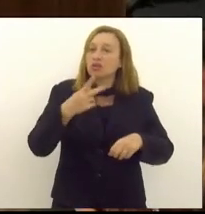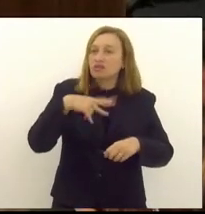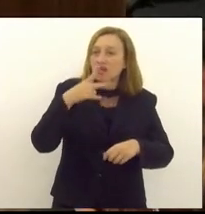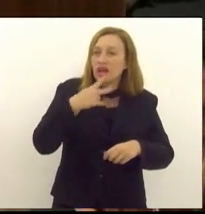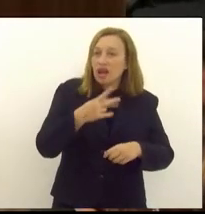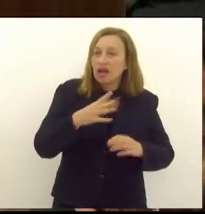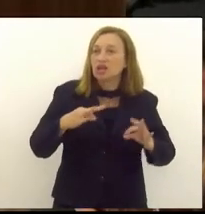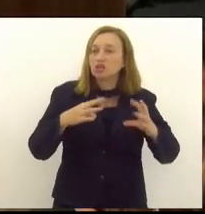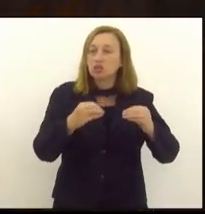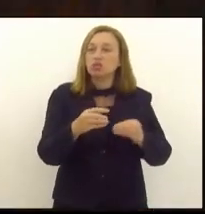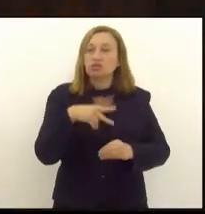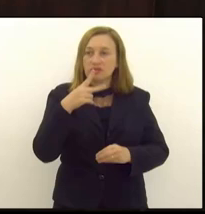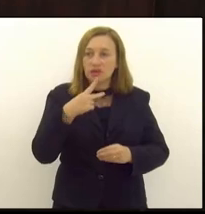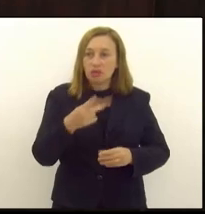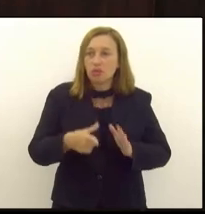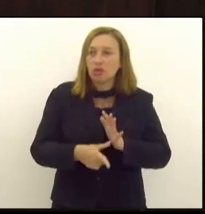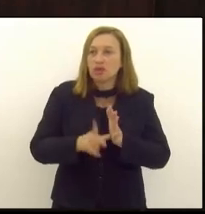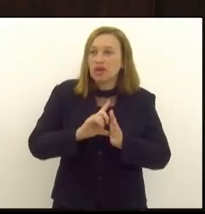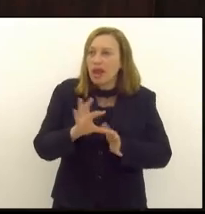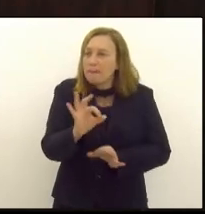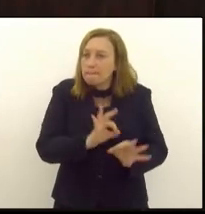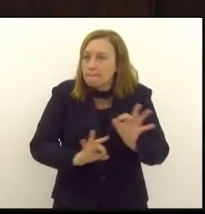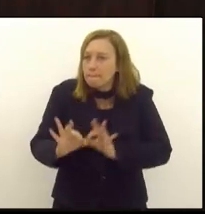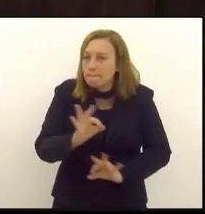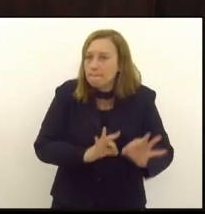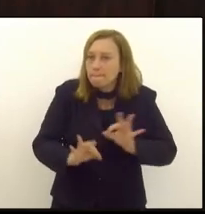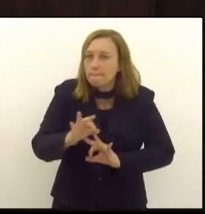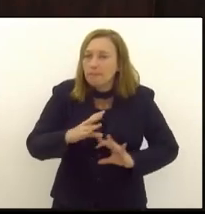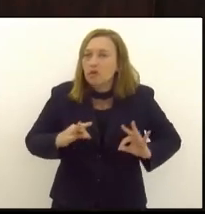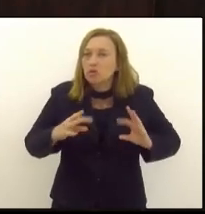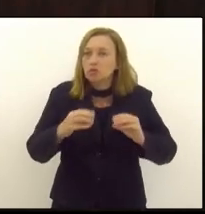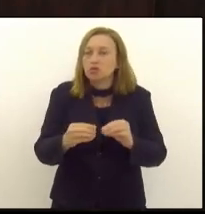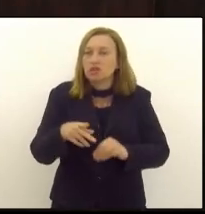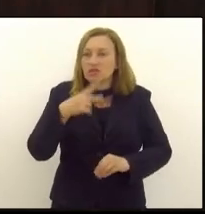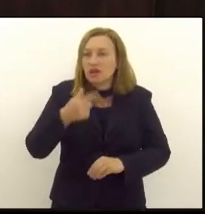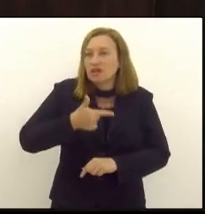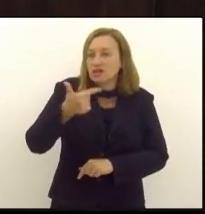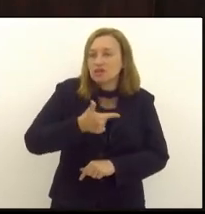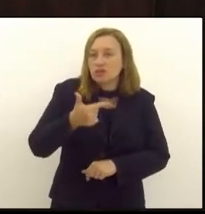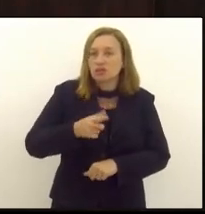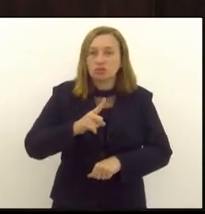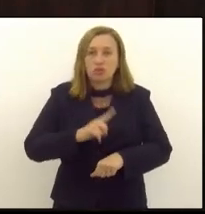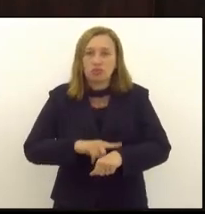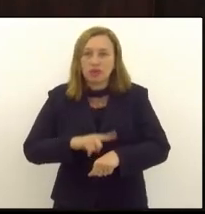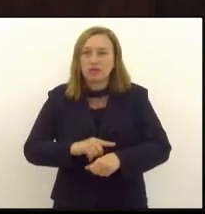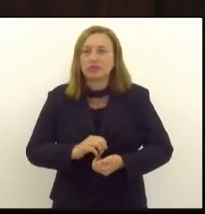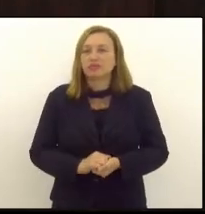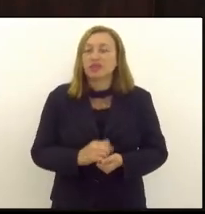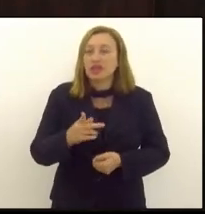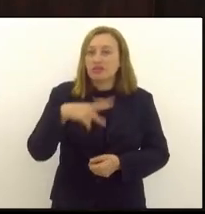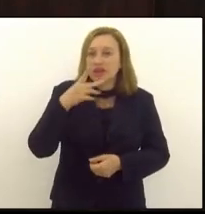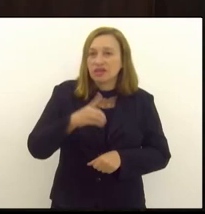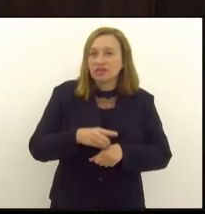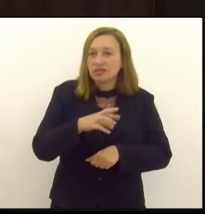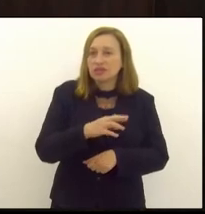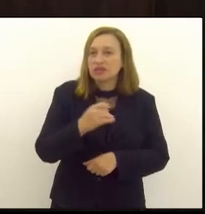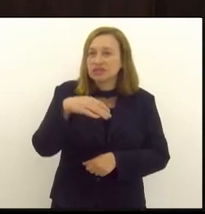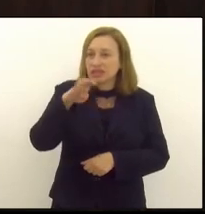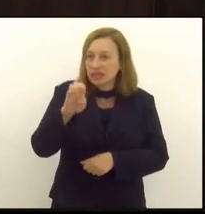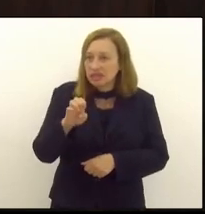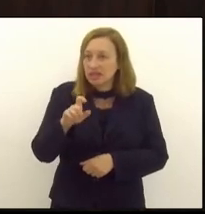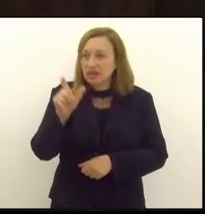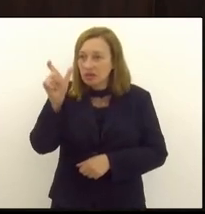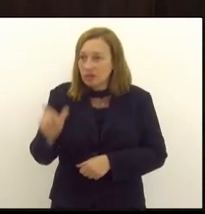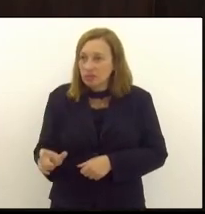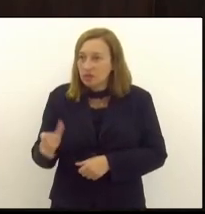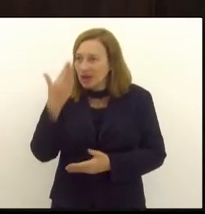daquilo que você coloca. Ela elabora o que a gente diz. Num segundo momento, de falar que a doutora Sirlene é uma pessoa